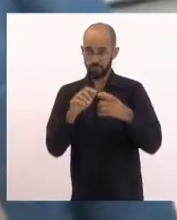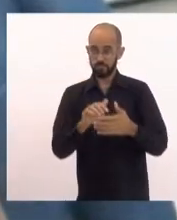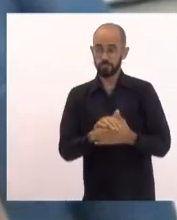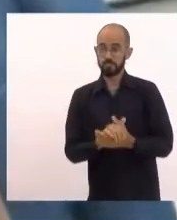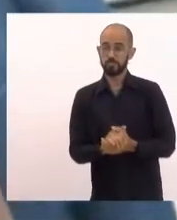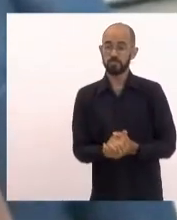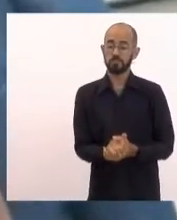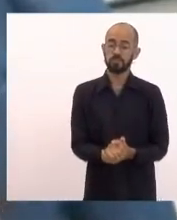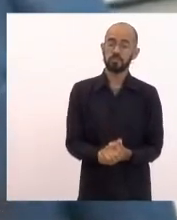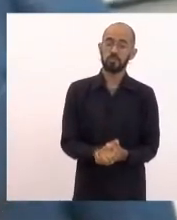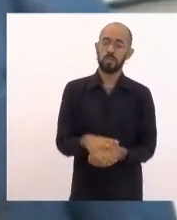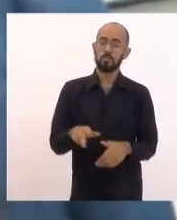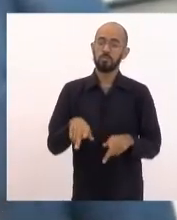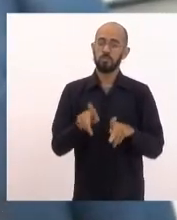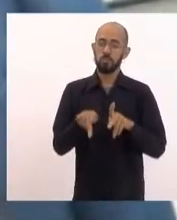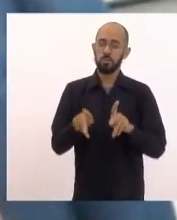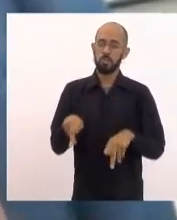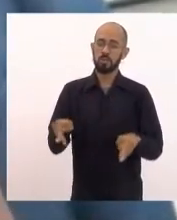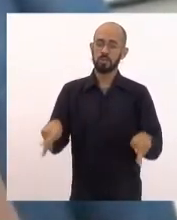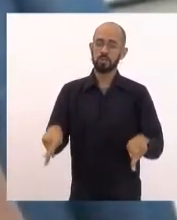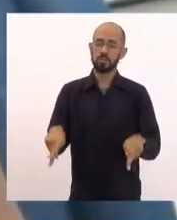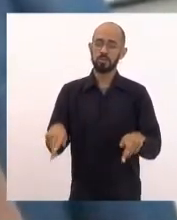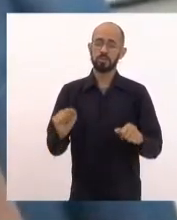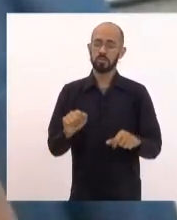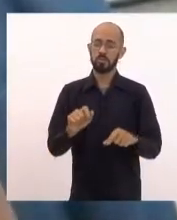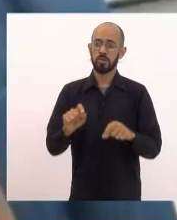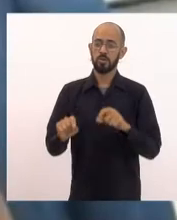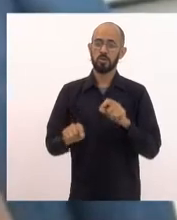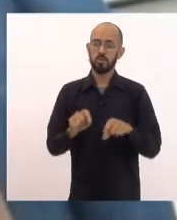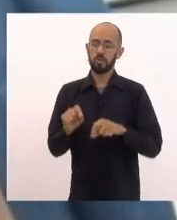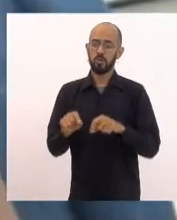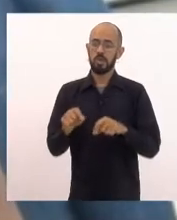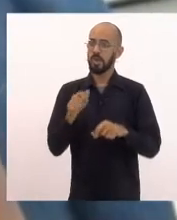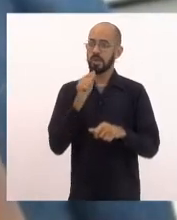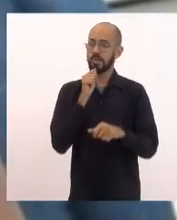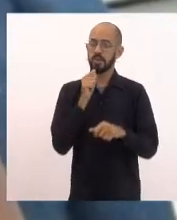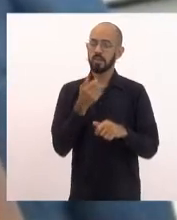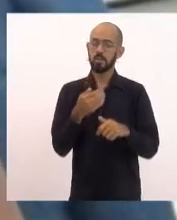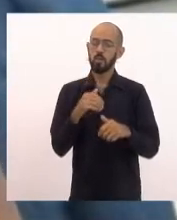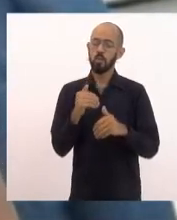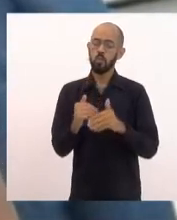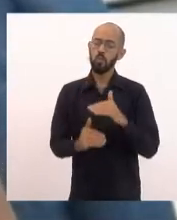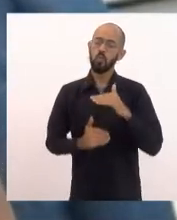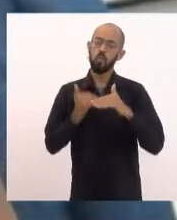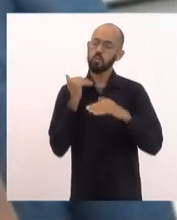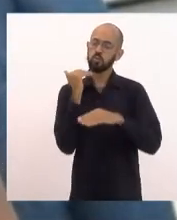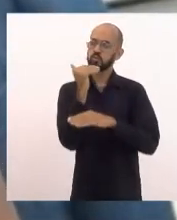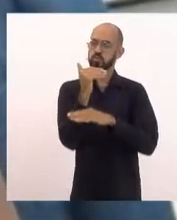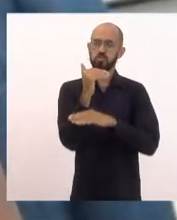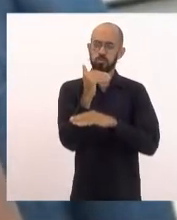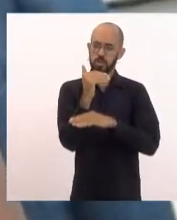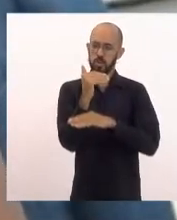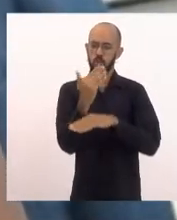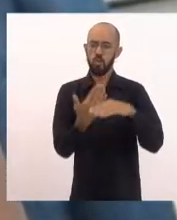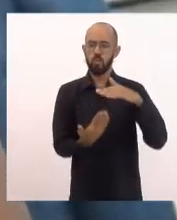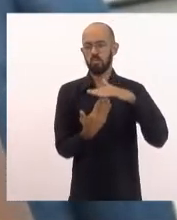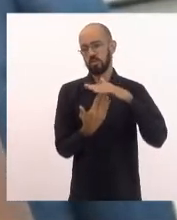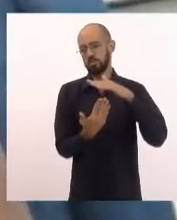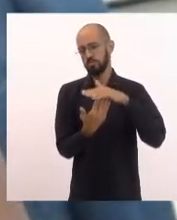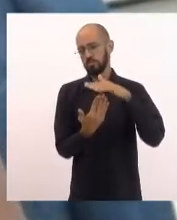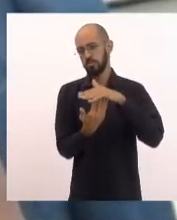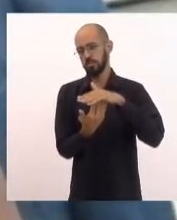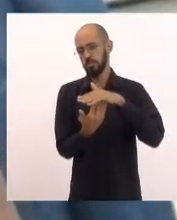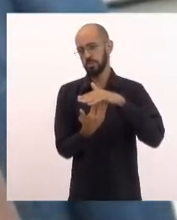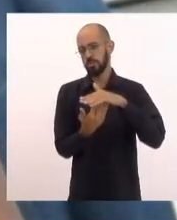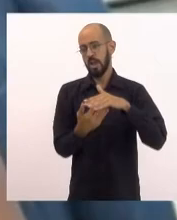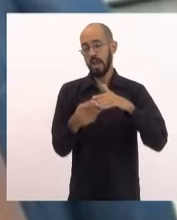povo brasileiro, a garantia de direitos, ela ainda não chegou na sua totalidade. O direito à garantia da